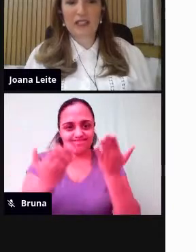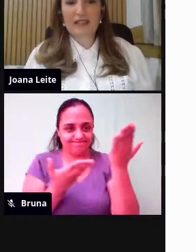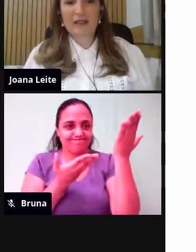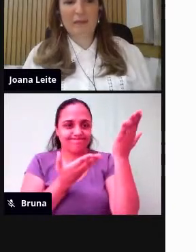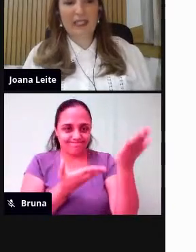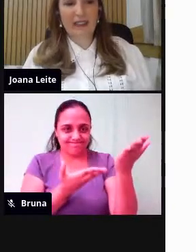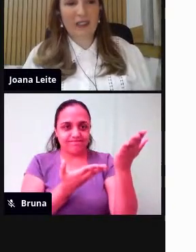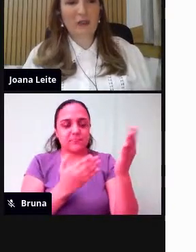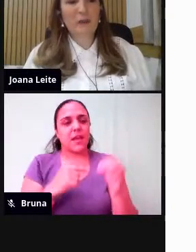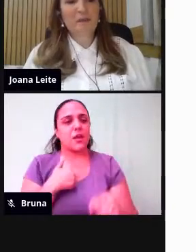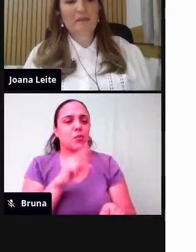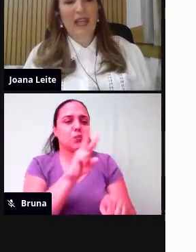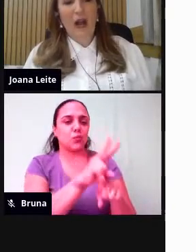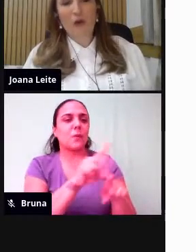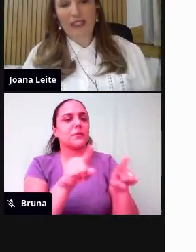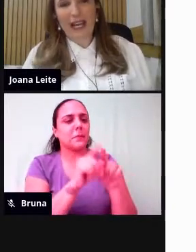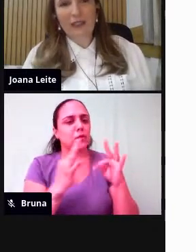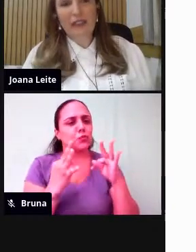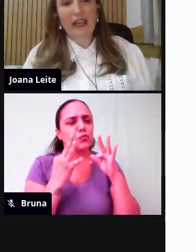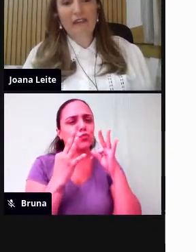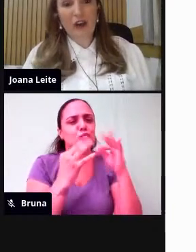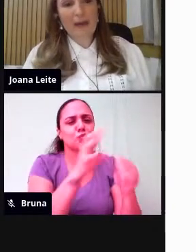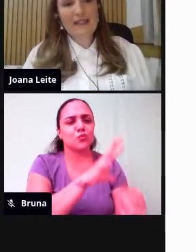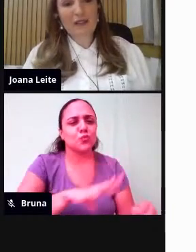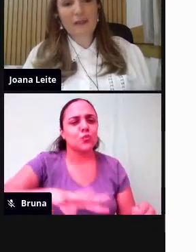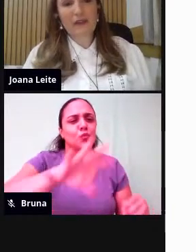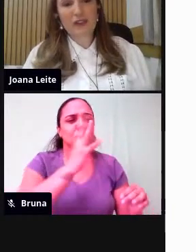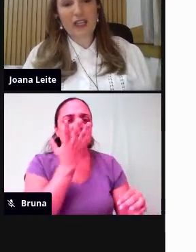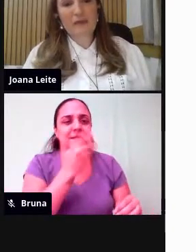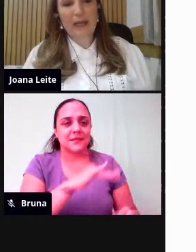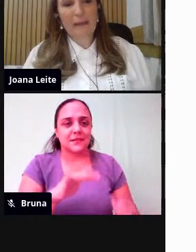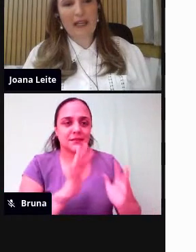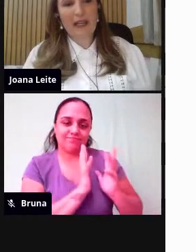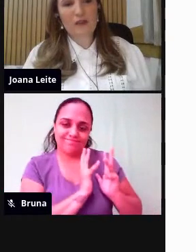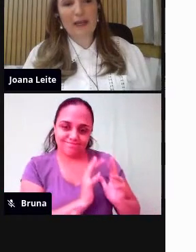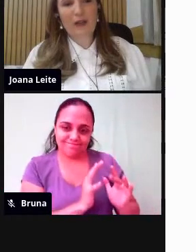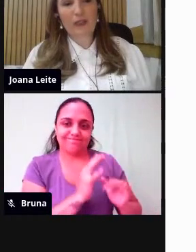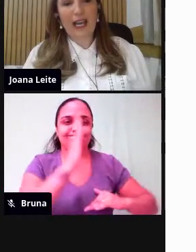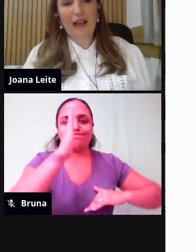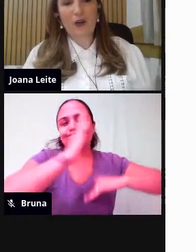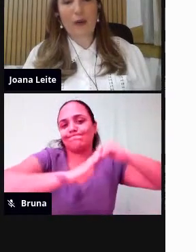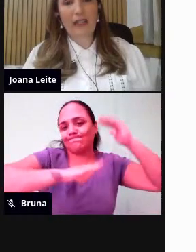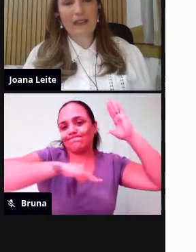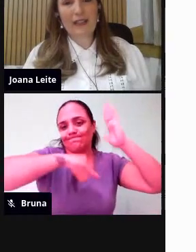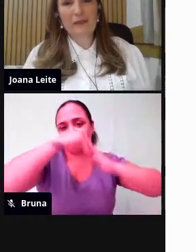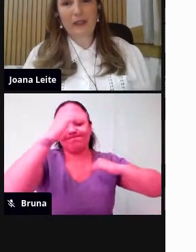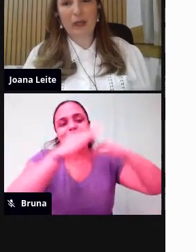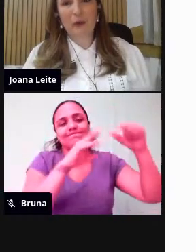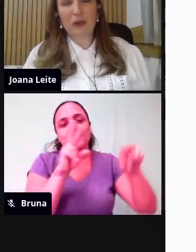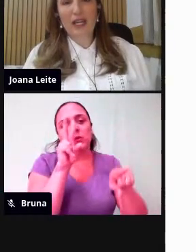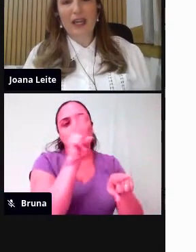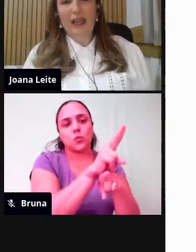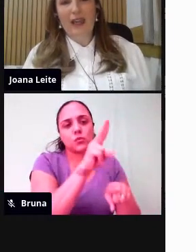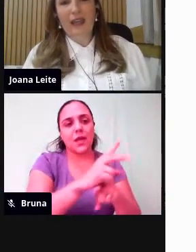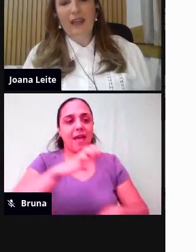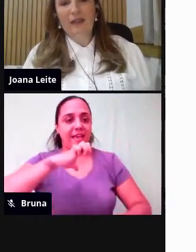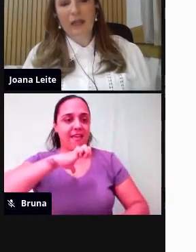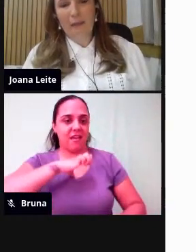é por todos eles que me dedico ao cuidado e à formação de profissionais preparados para cuidar com ética, respeito e